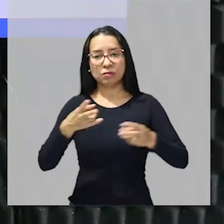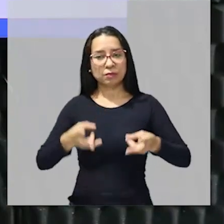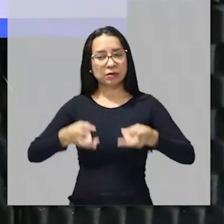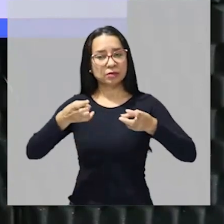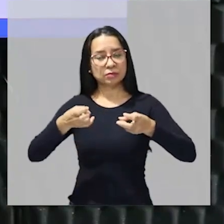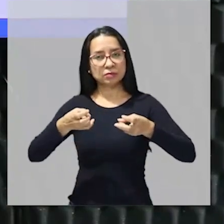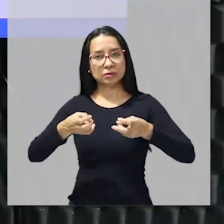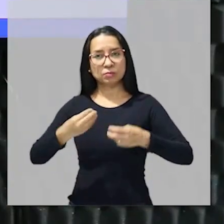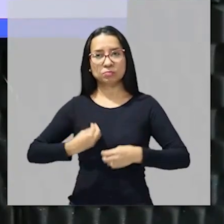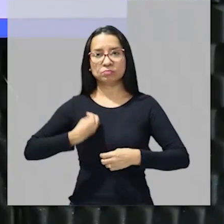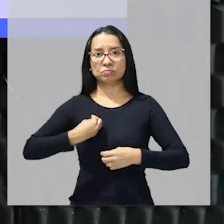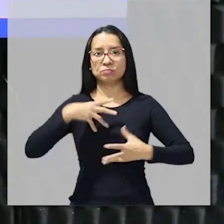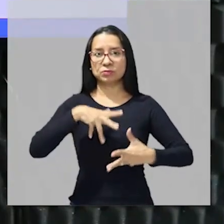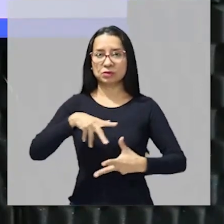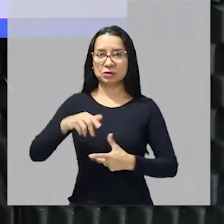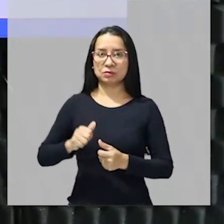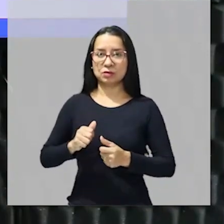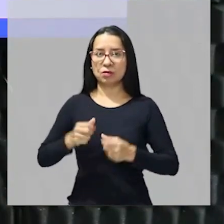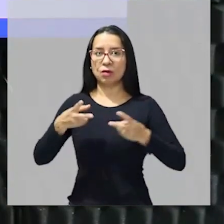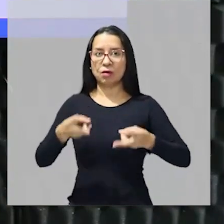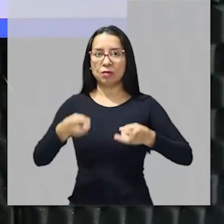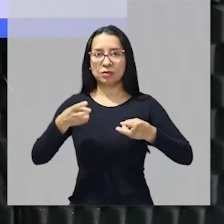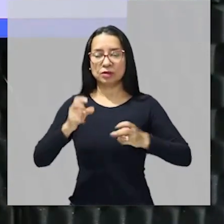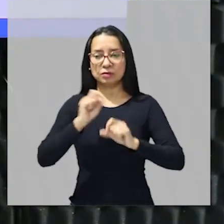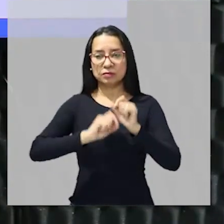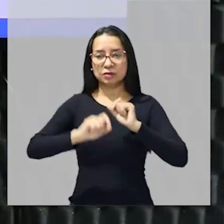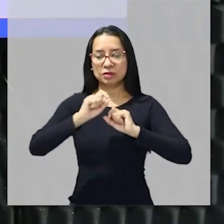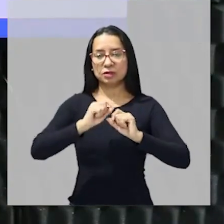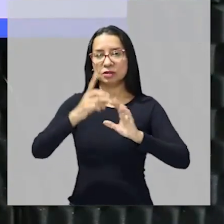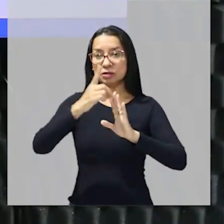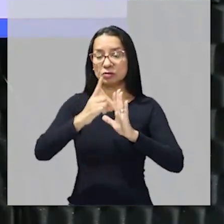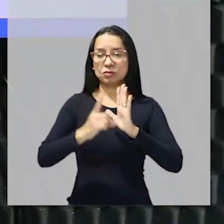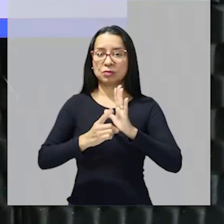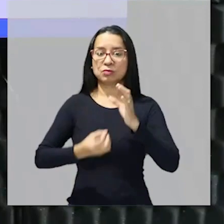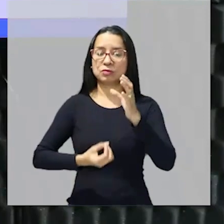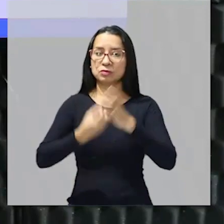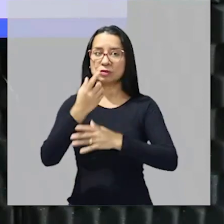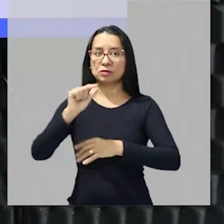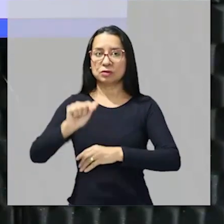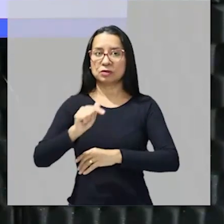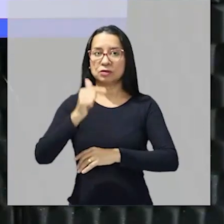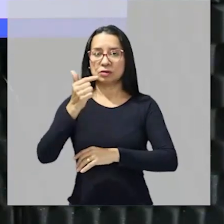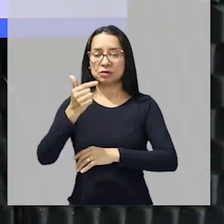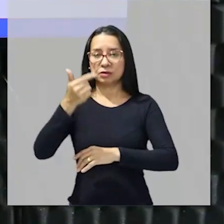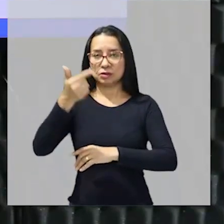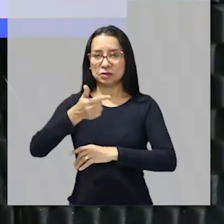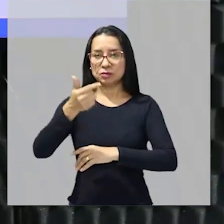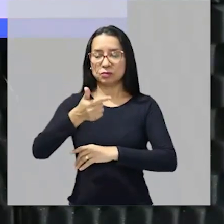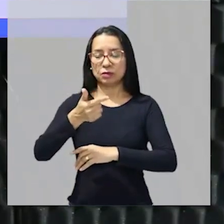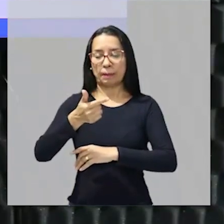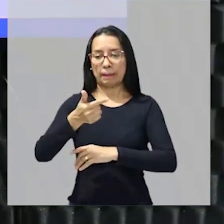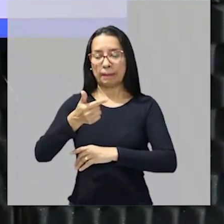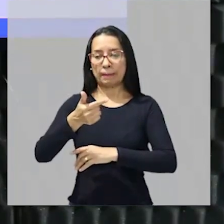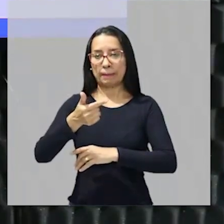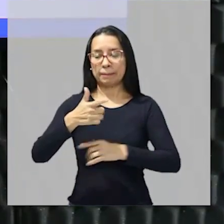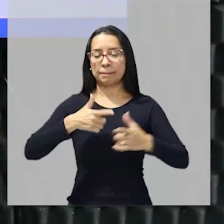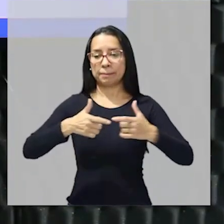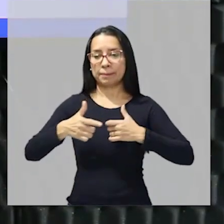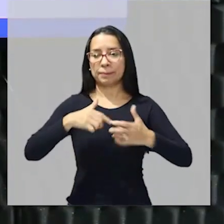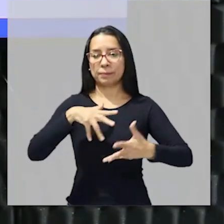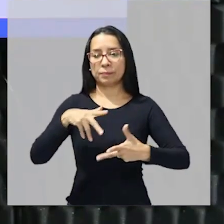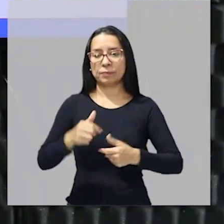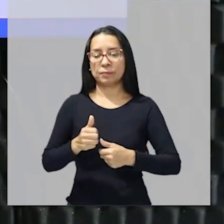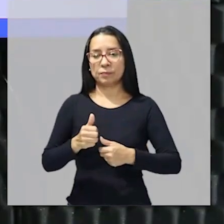E observe que essa declaração, ela surgiu logo após o quê? A Segunda Guerra Mundial. Essa declaração que já deveria ter